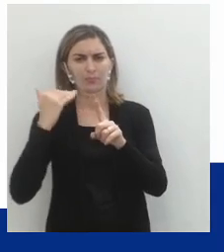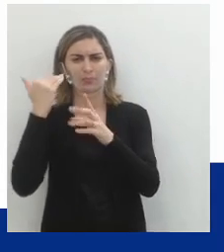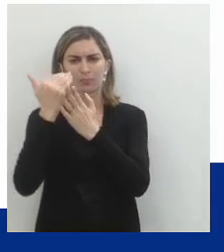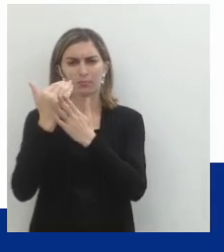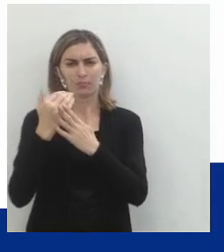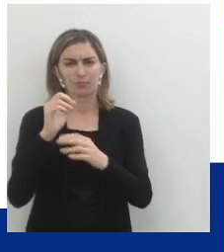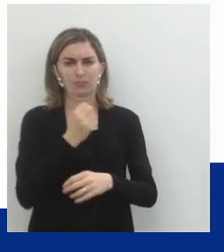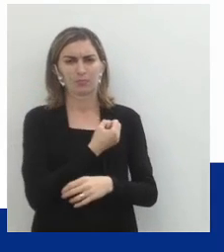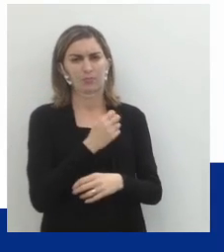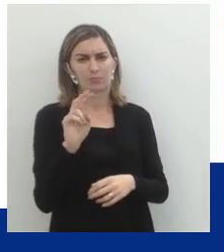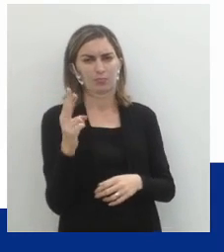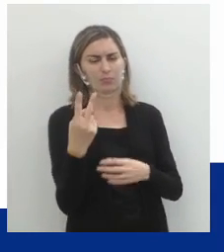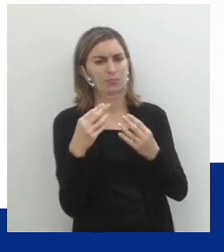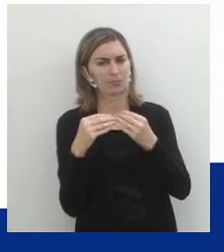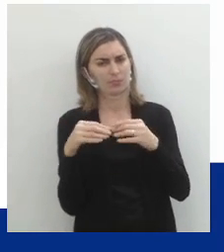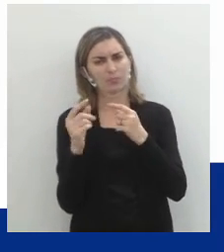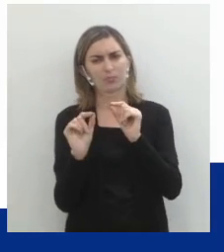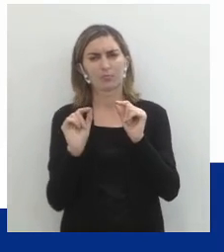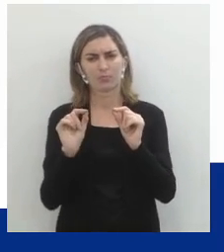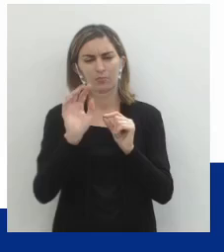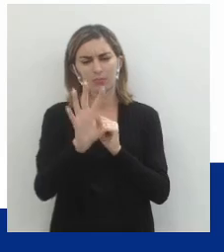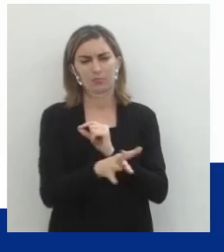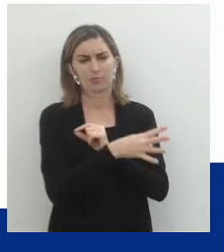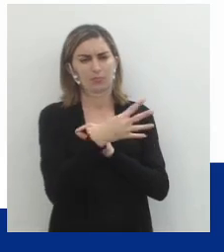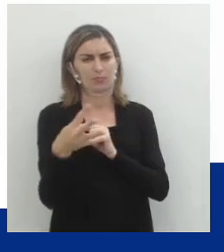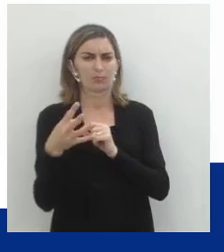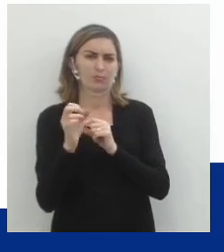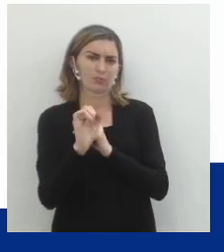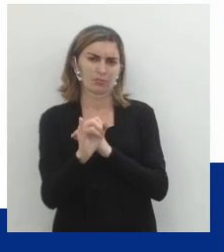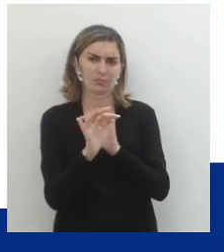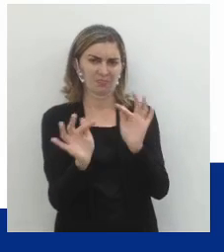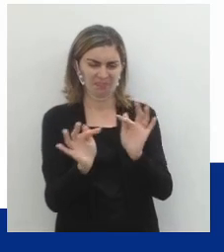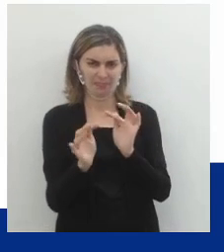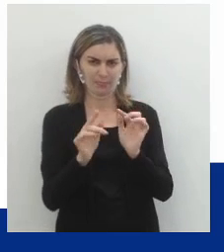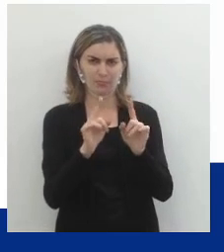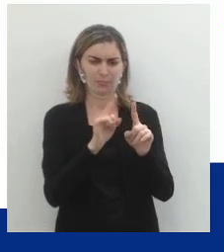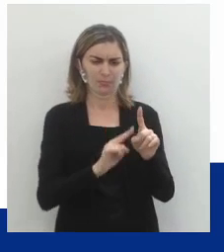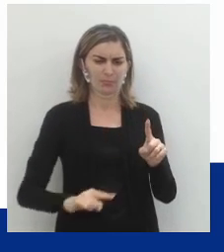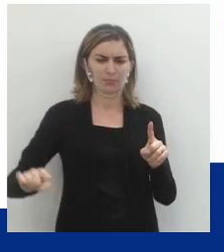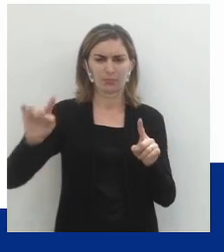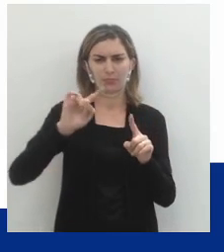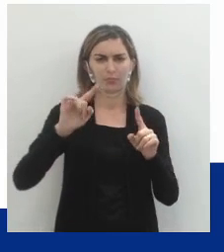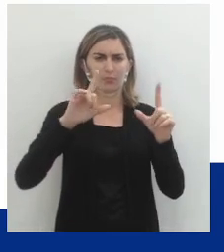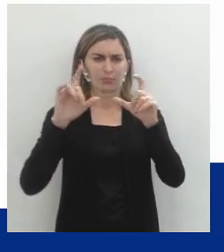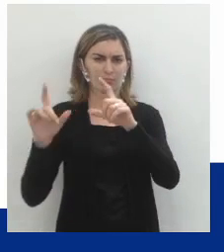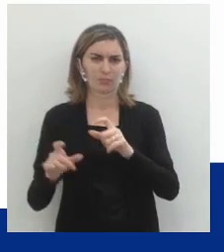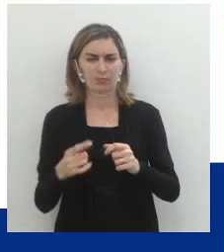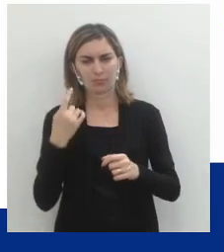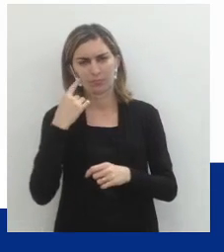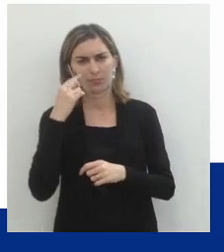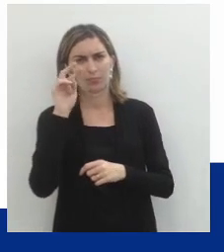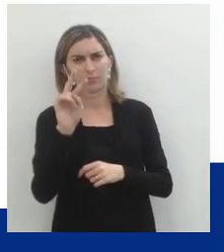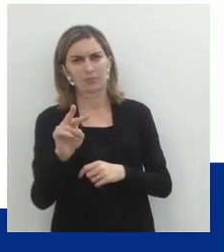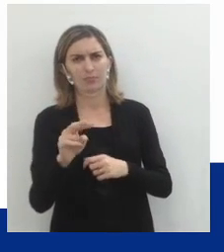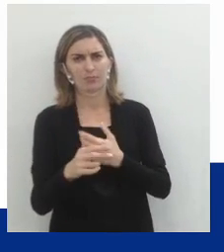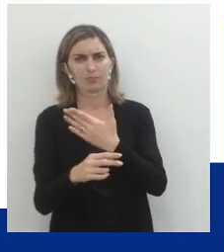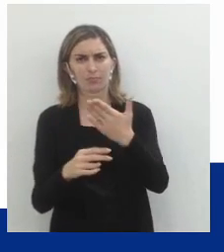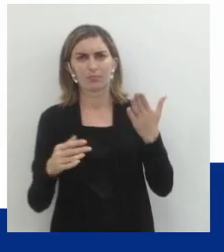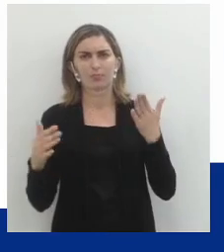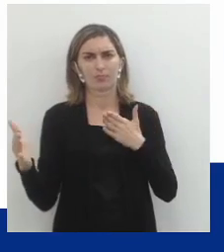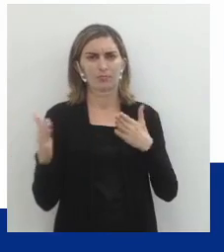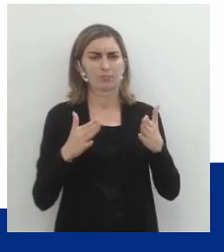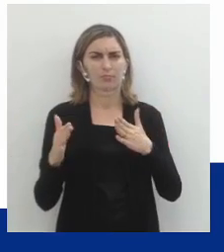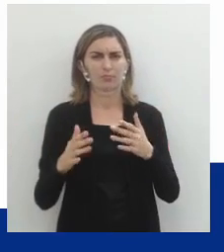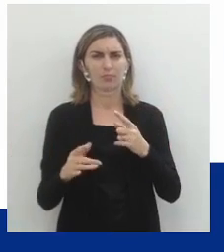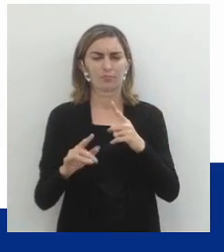2? O que vai provocar isso aí no gráfico? Simplesmente um deslocamento das imagens. Observe que, nesse caso,